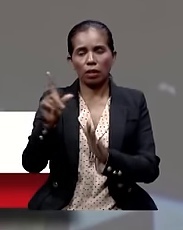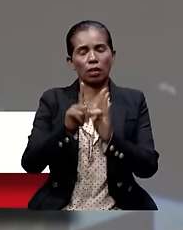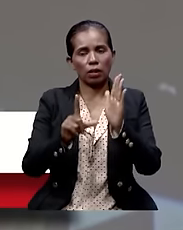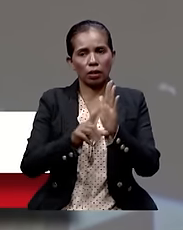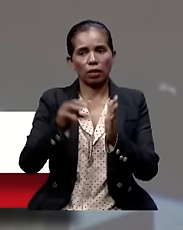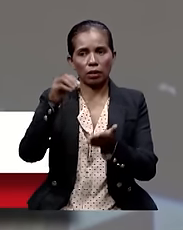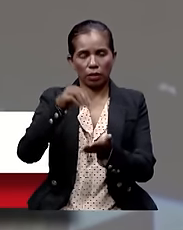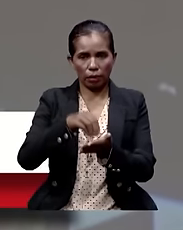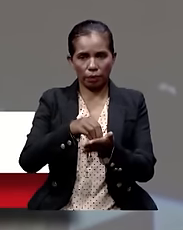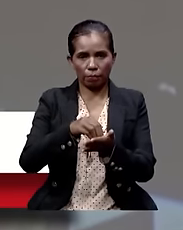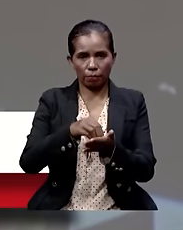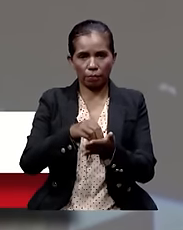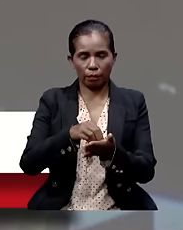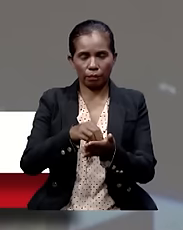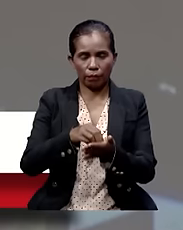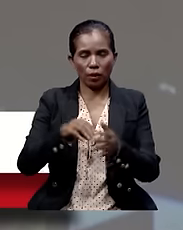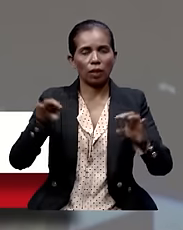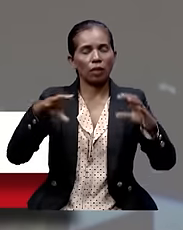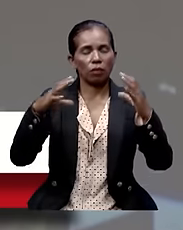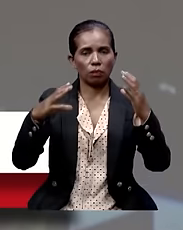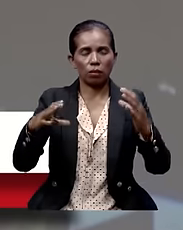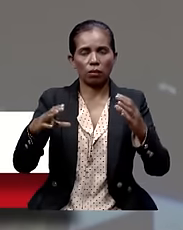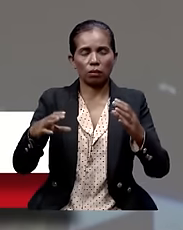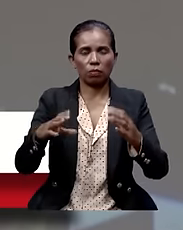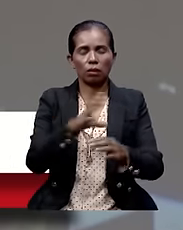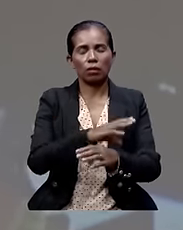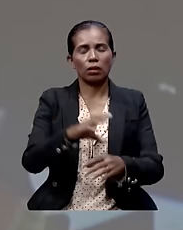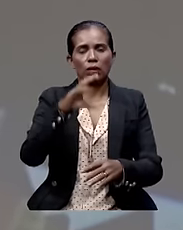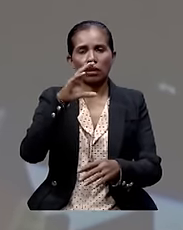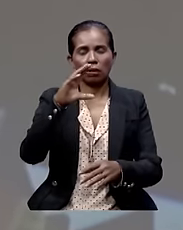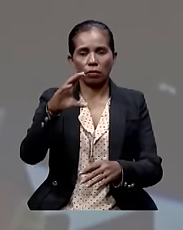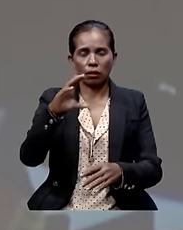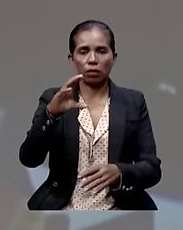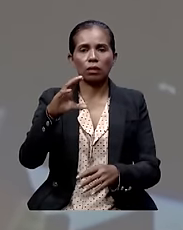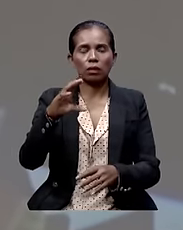cria Comissão da Função Pública